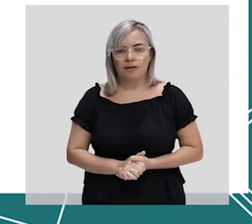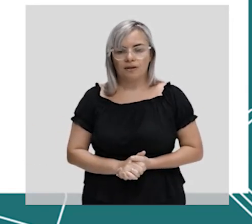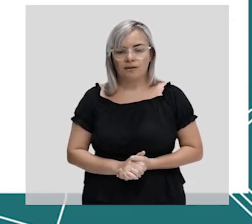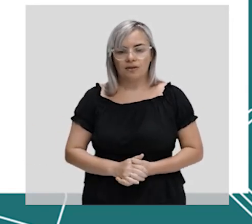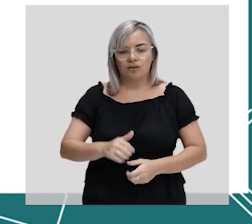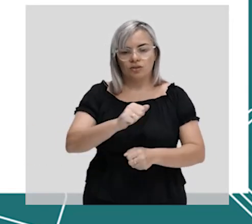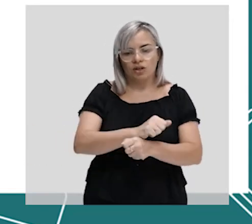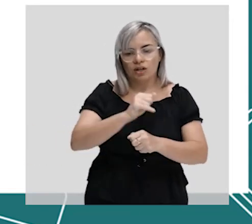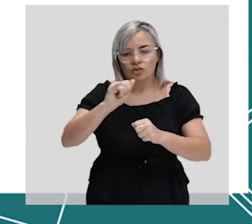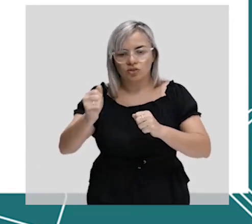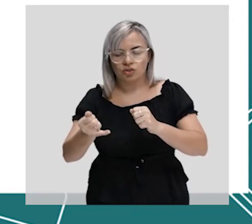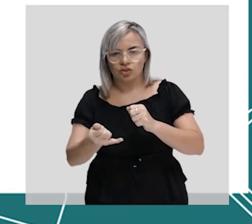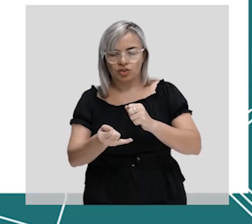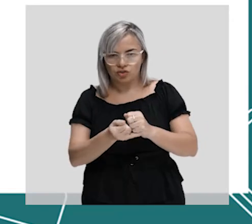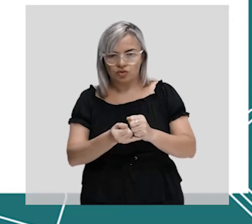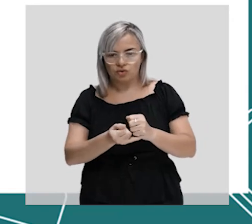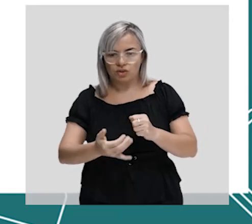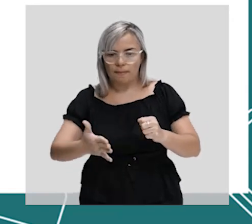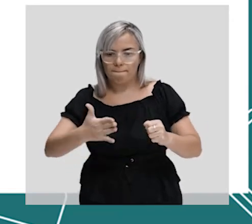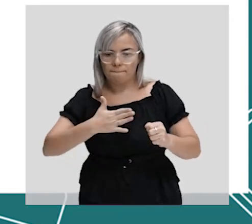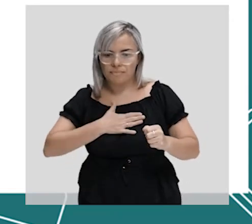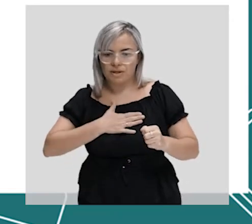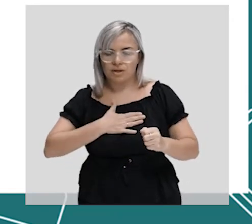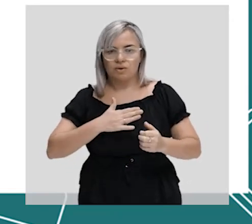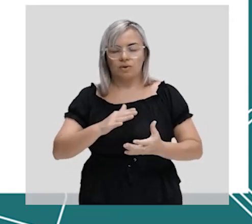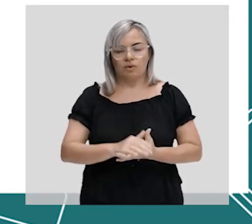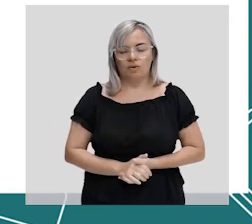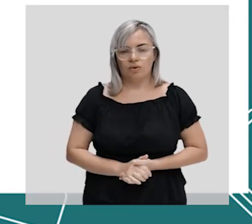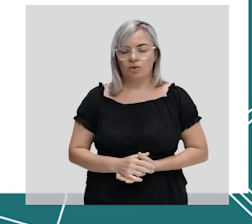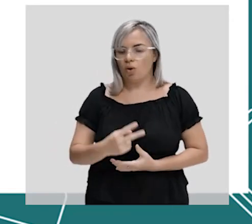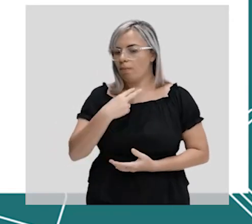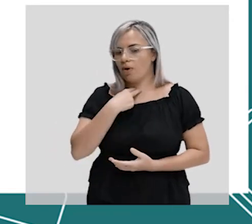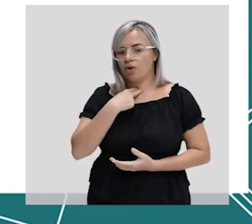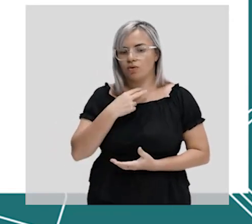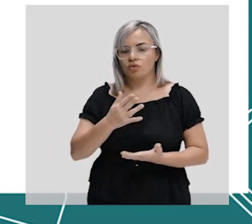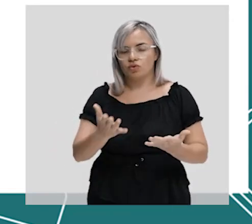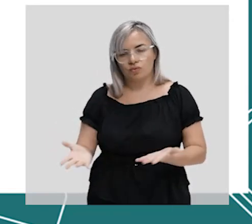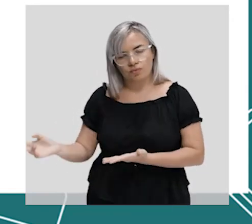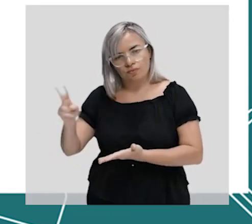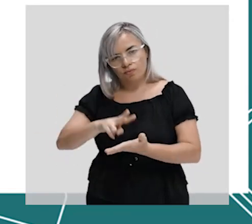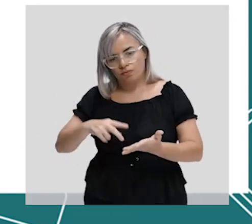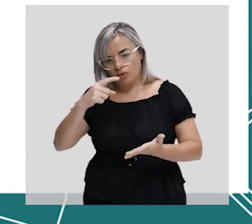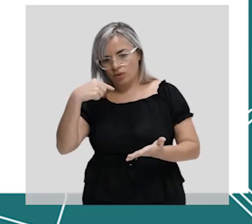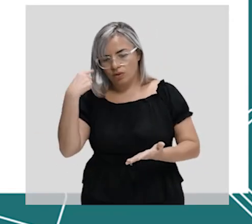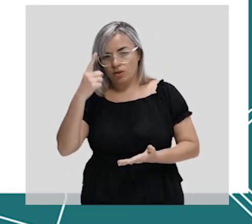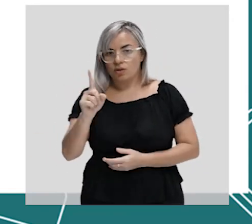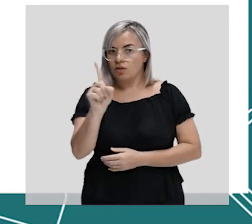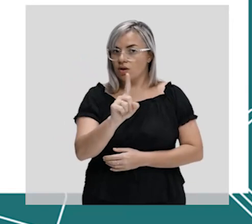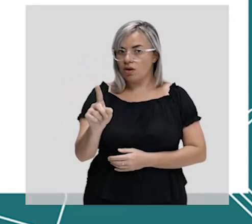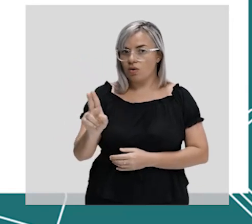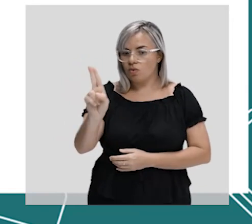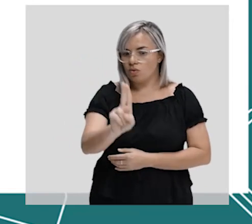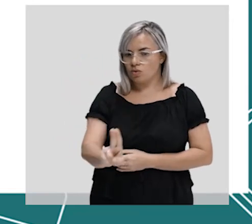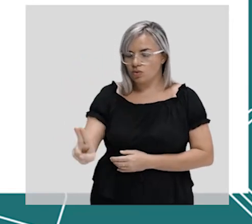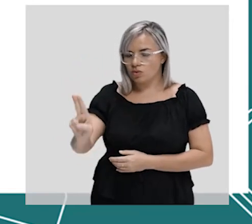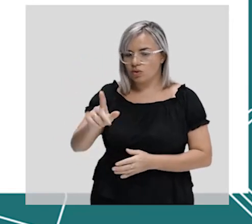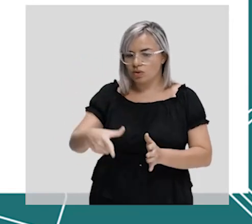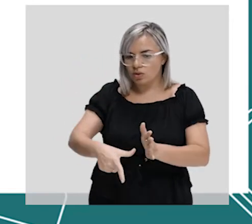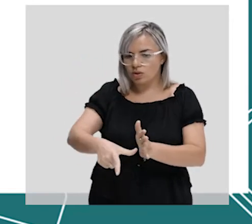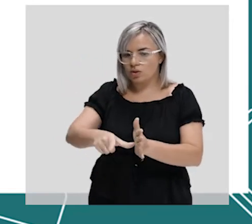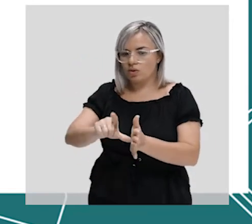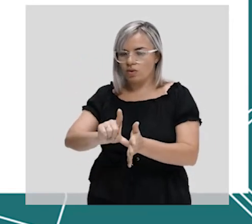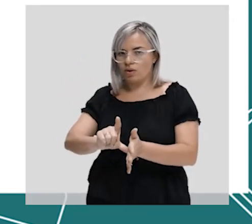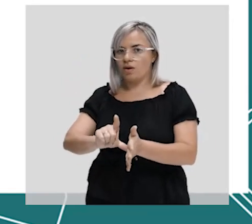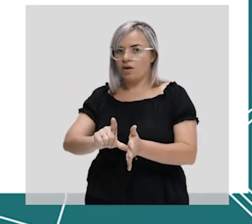mi héroe. Então, meu pai é o meu herói. Eu não estou utilizando antes